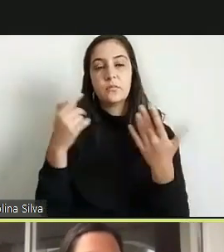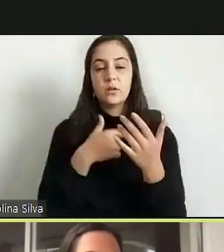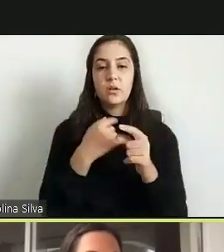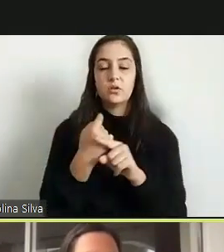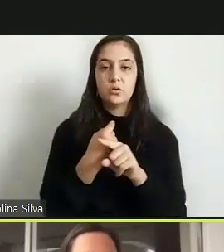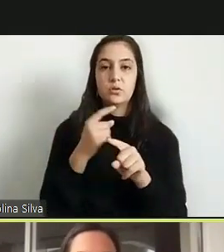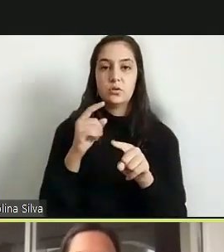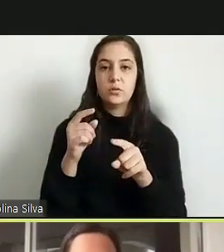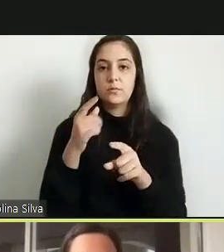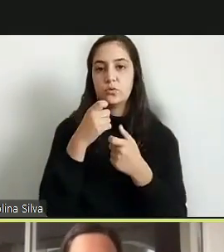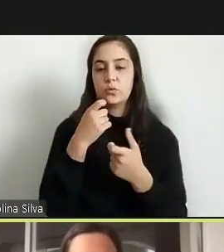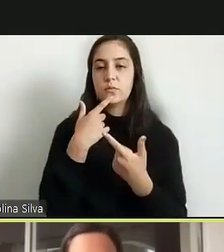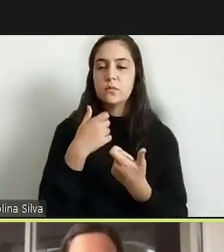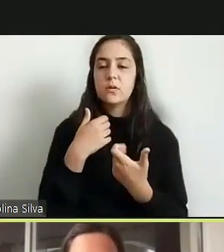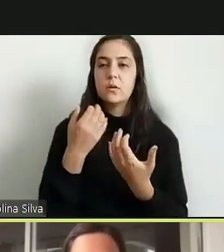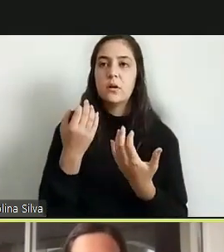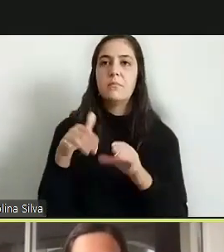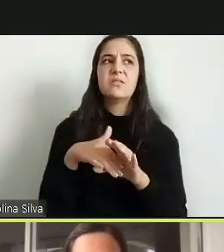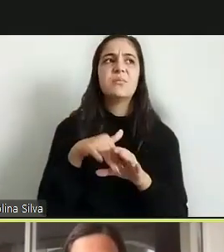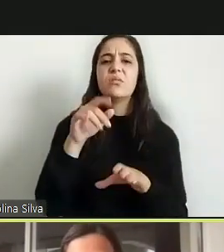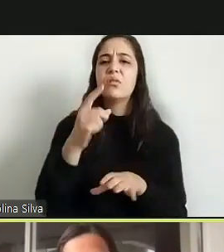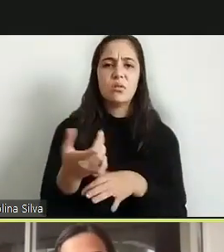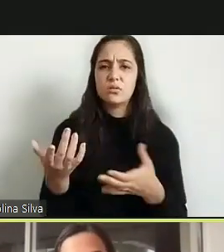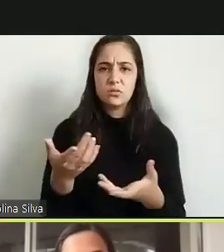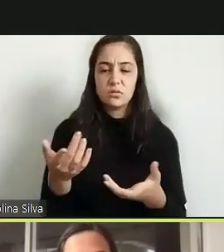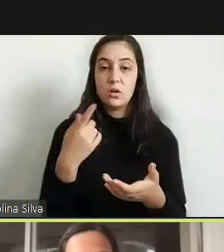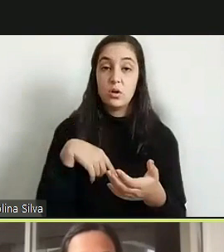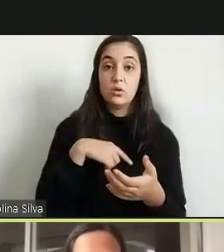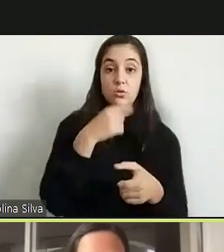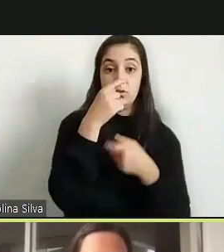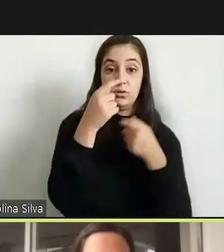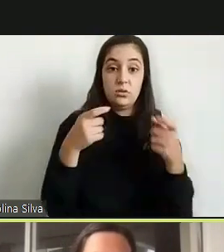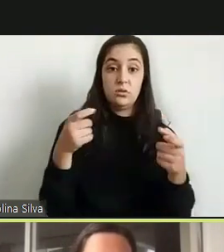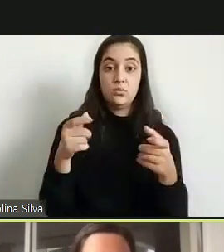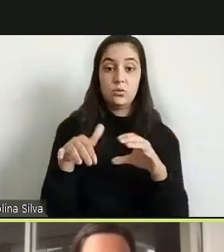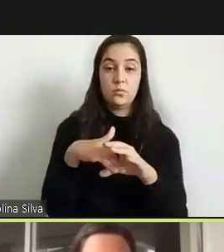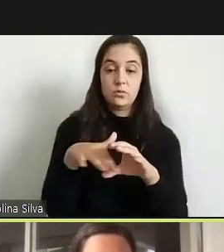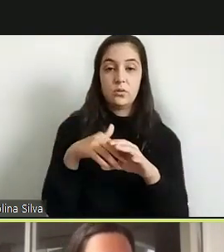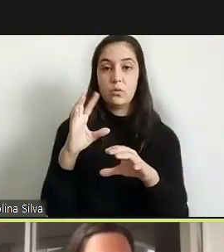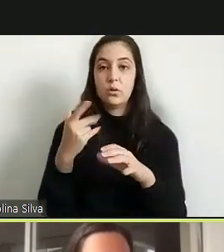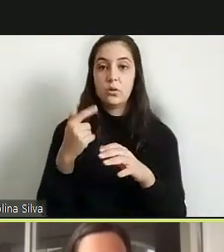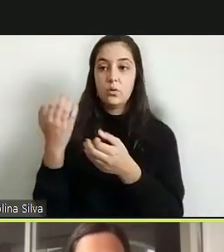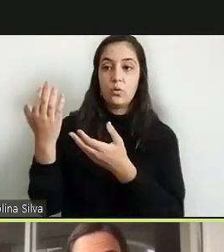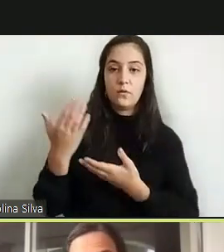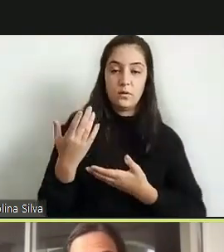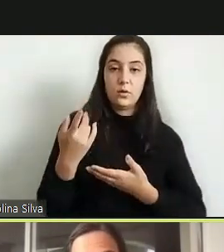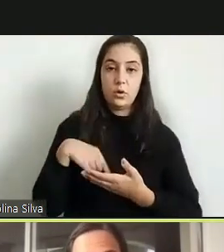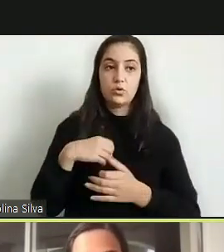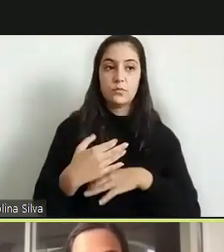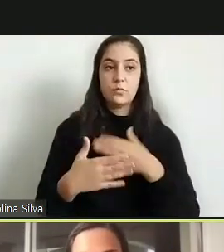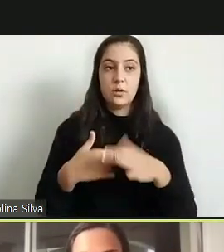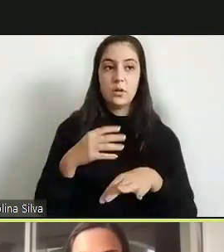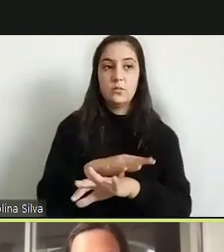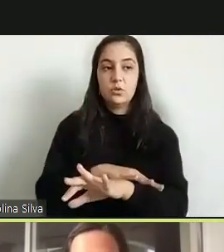colocado. O que é participação? Somos nós, cidadãos, que participamos quando somos convidados a fazê-lo pela